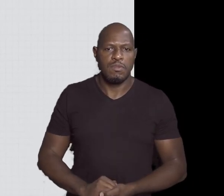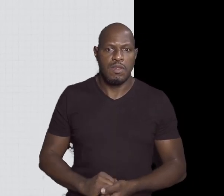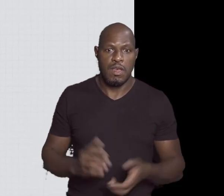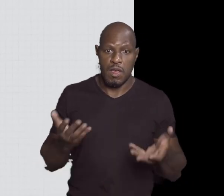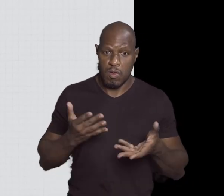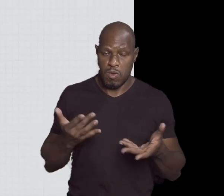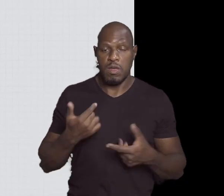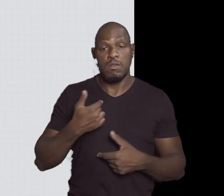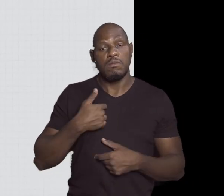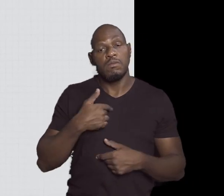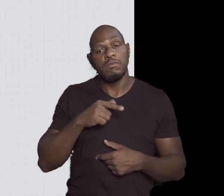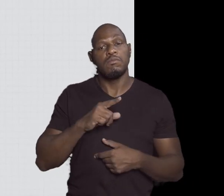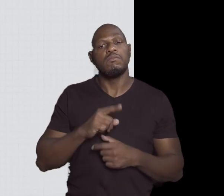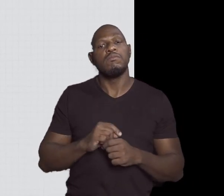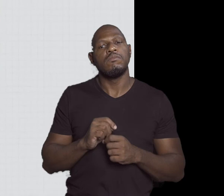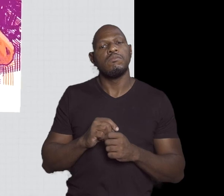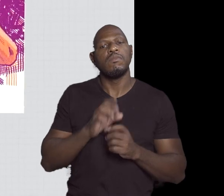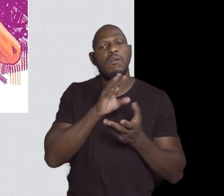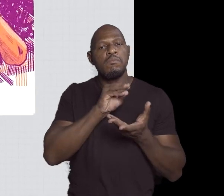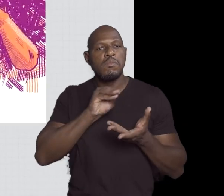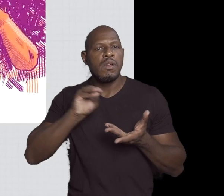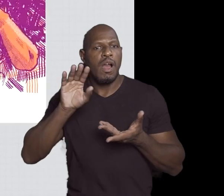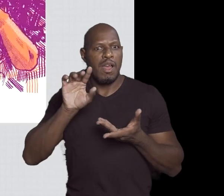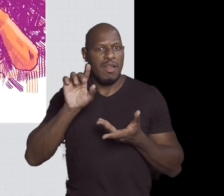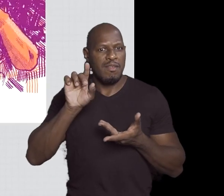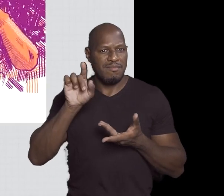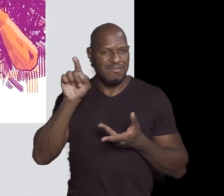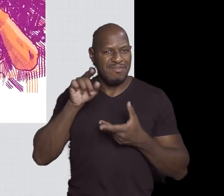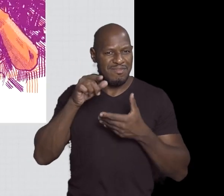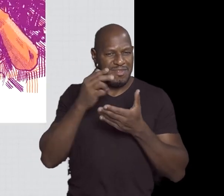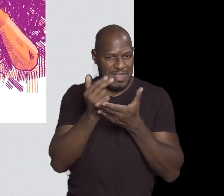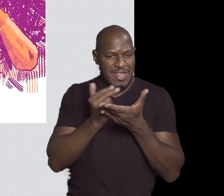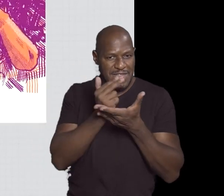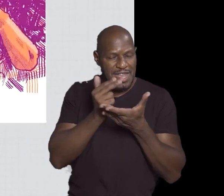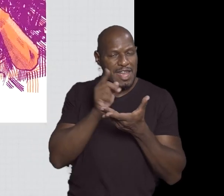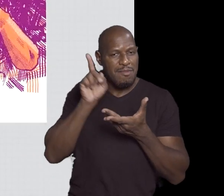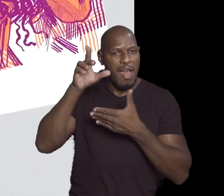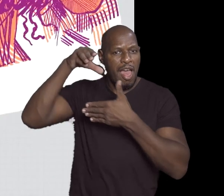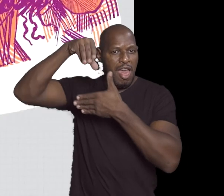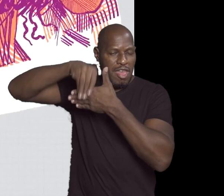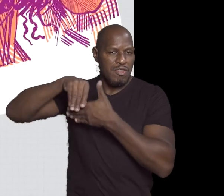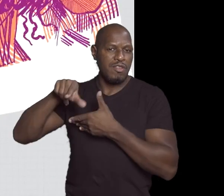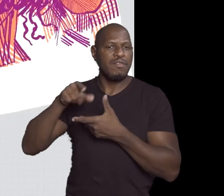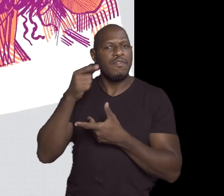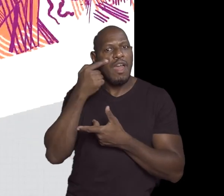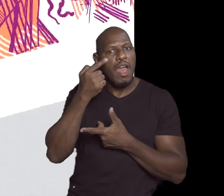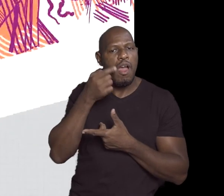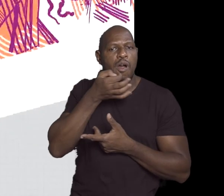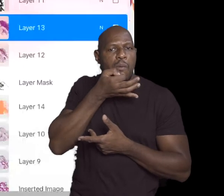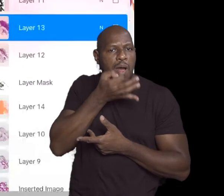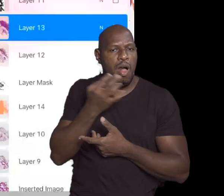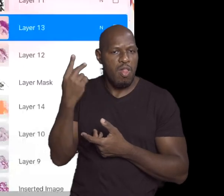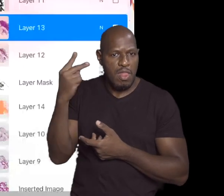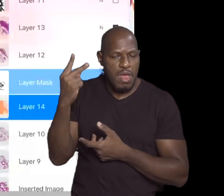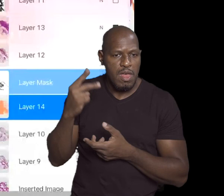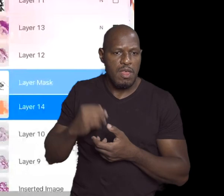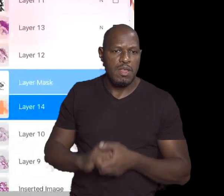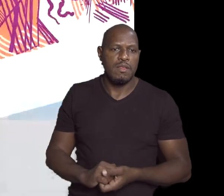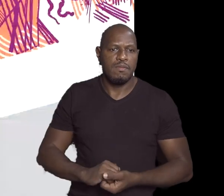Eu agora vou exportar o desenho, mandar para a editora e ver o que eles acham.